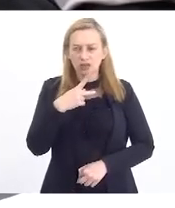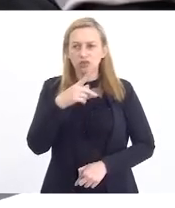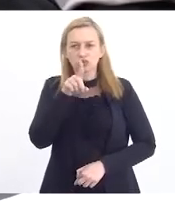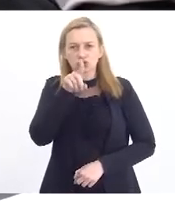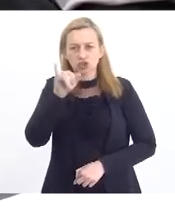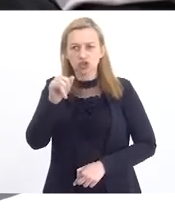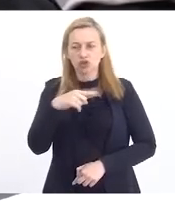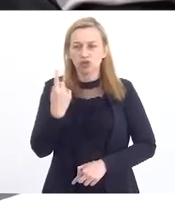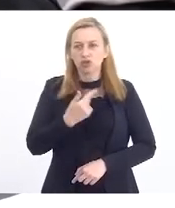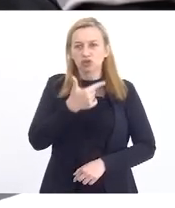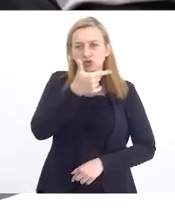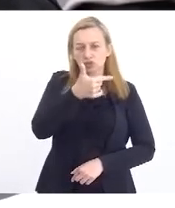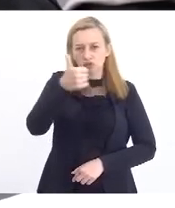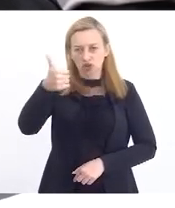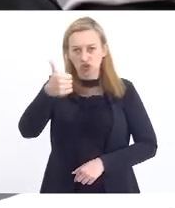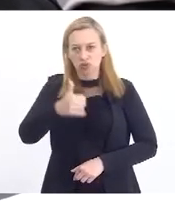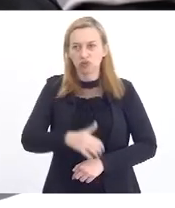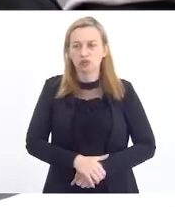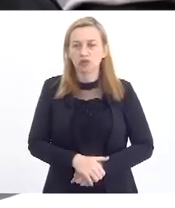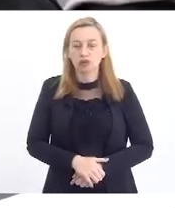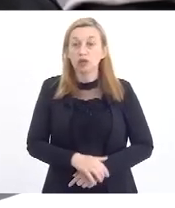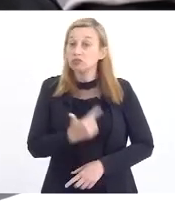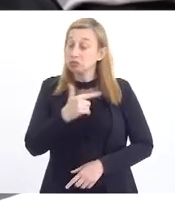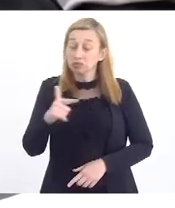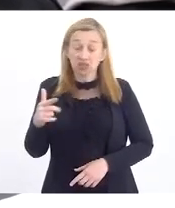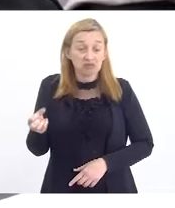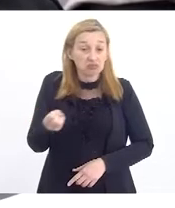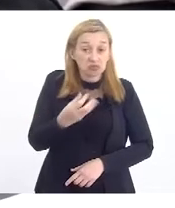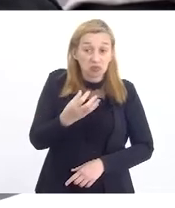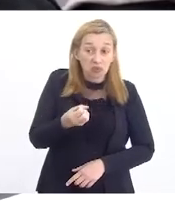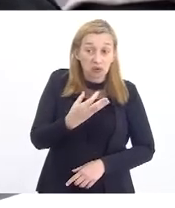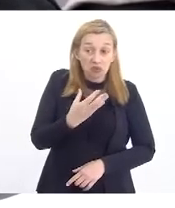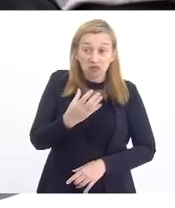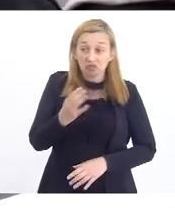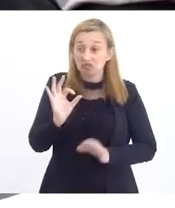em 2021. Não tem novidade nenhuma.